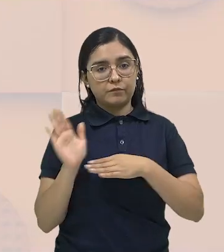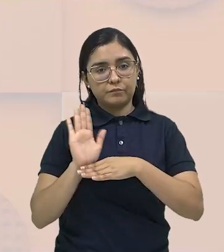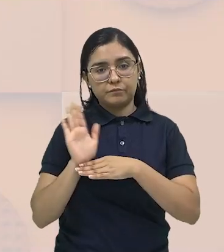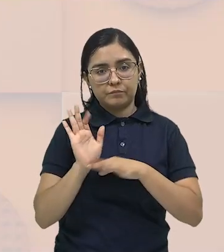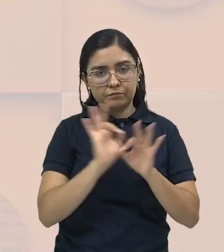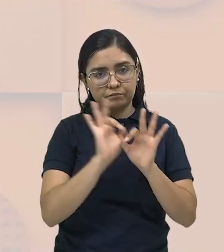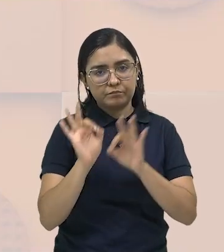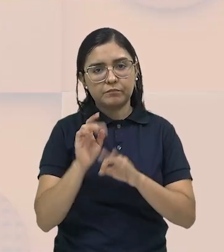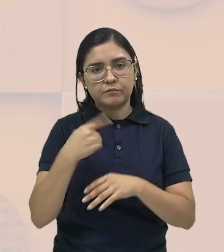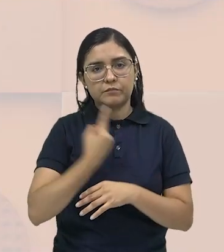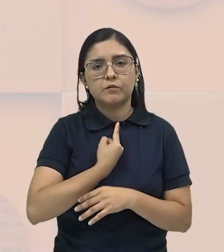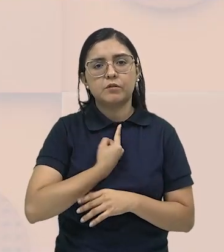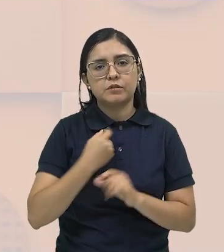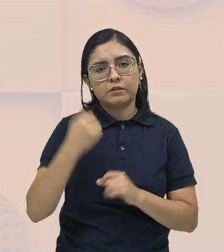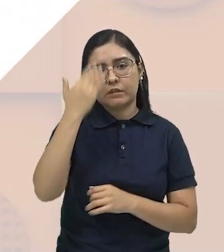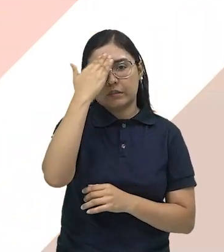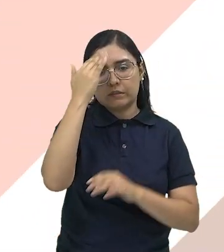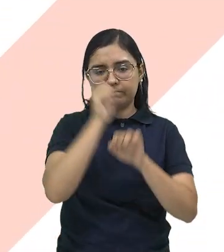esse contexto econômico do Brasil.